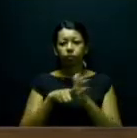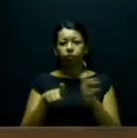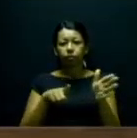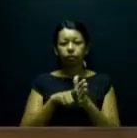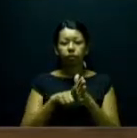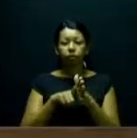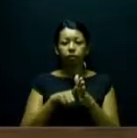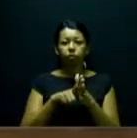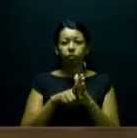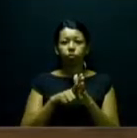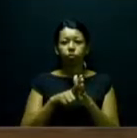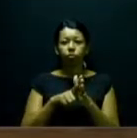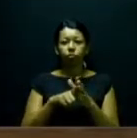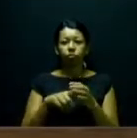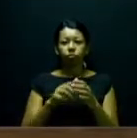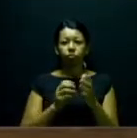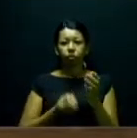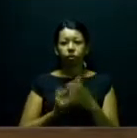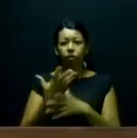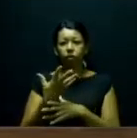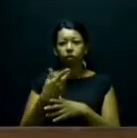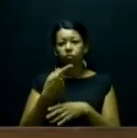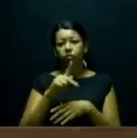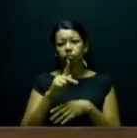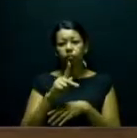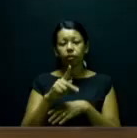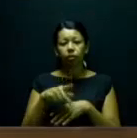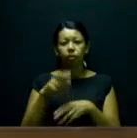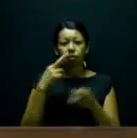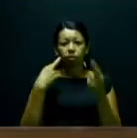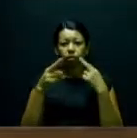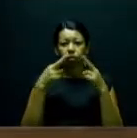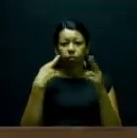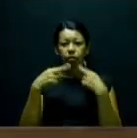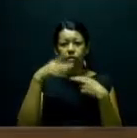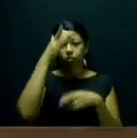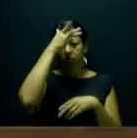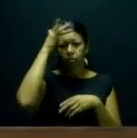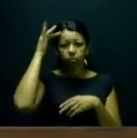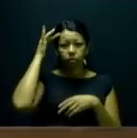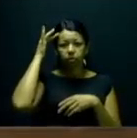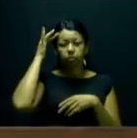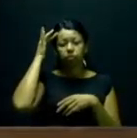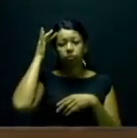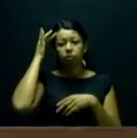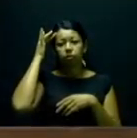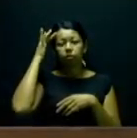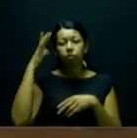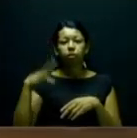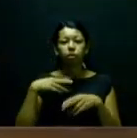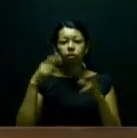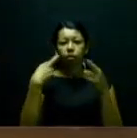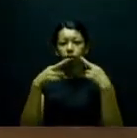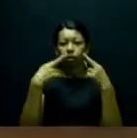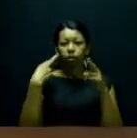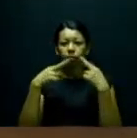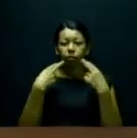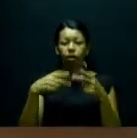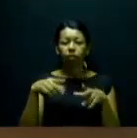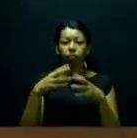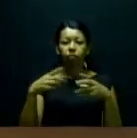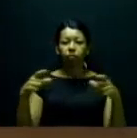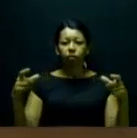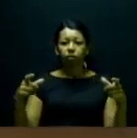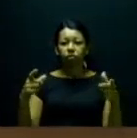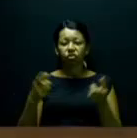inquérito, quando foi formada, foi através de denúncia dos munícipes, os quais reclamavam da